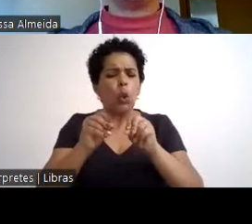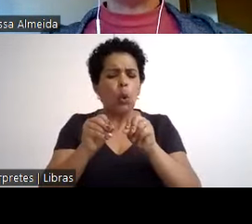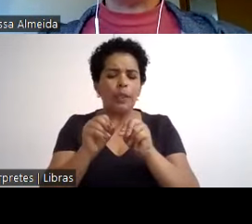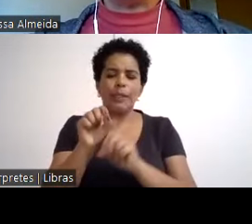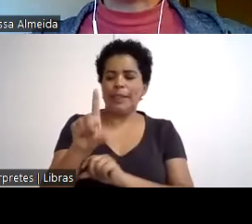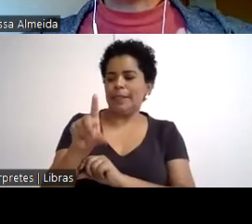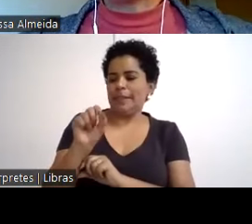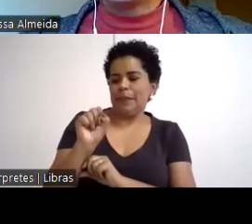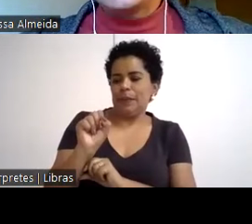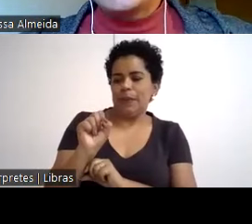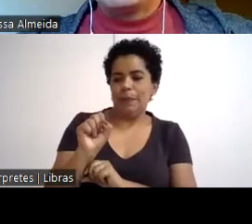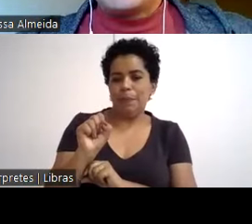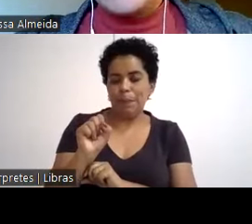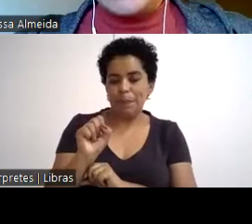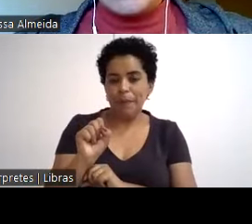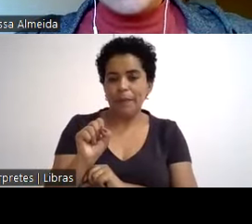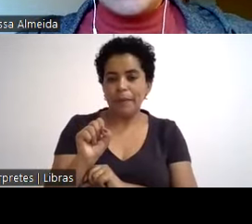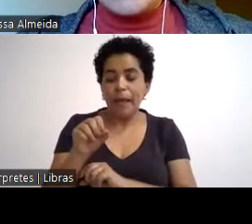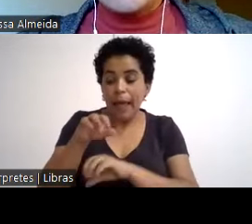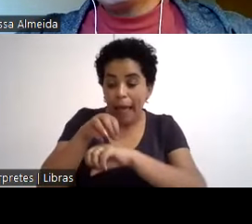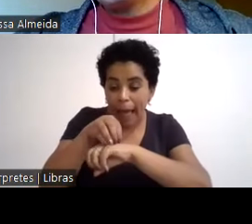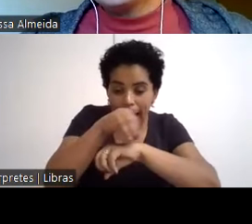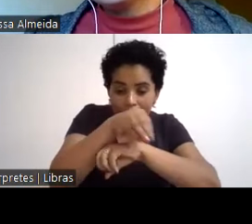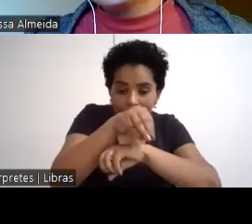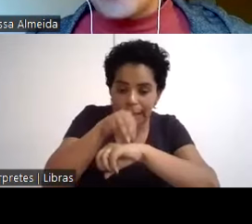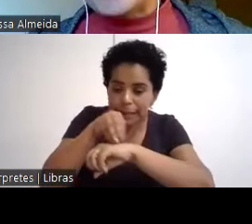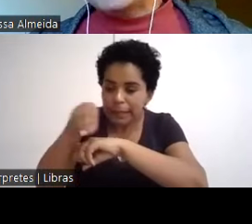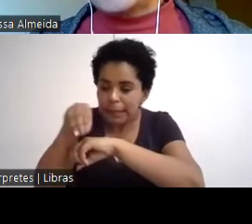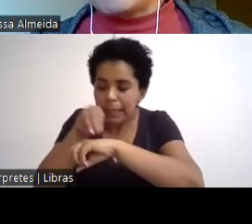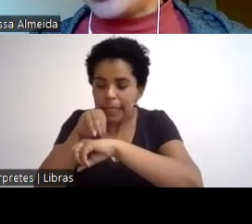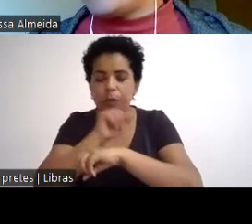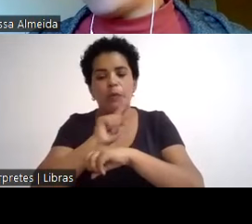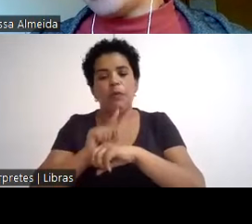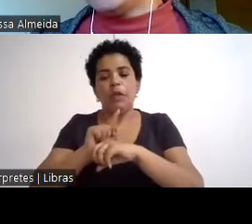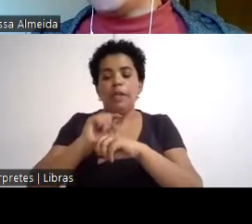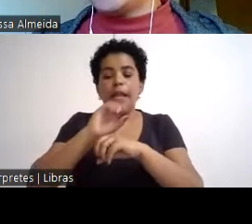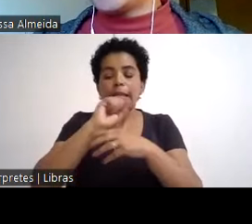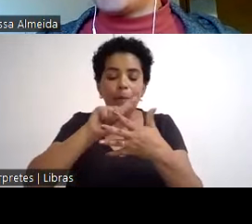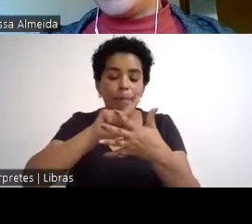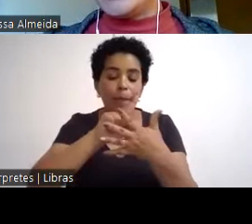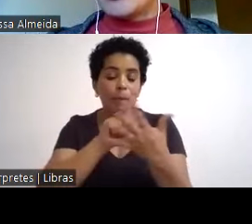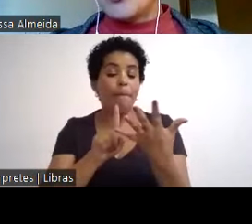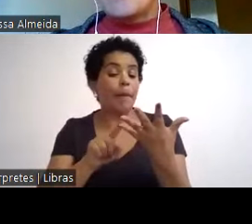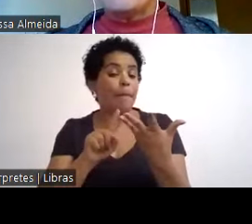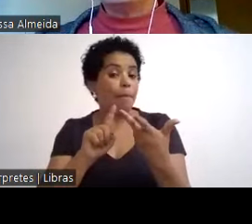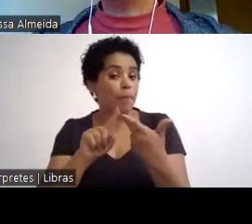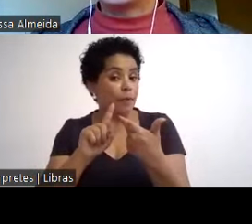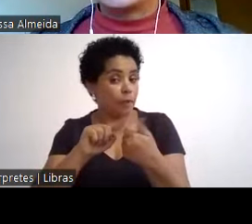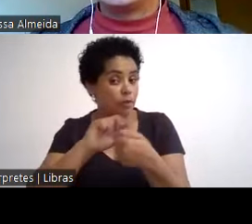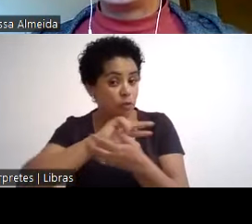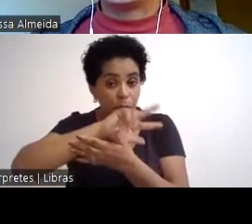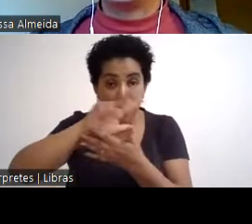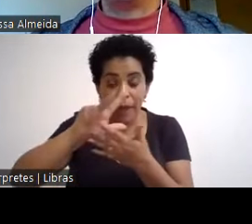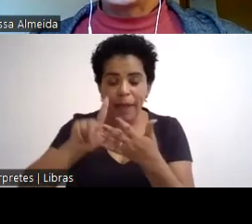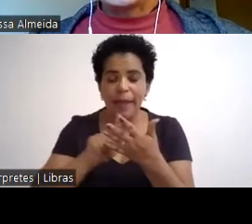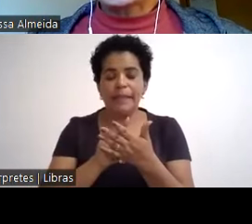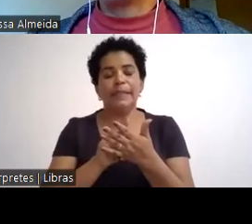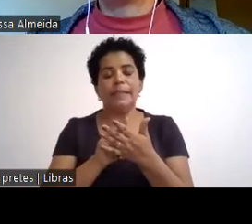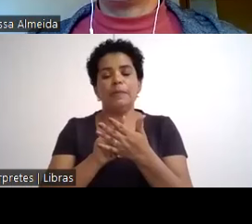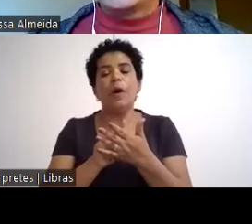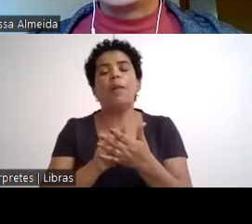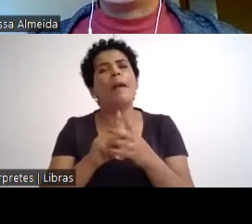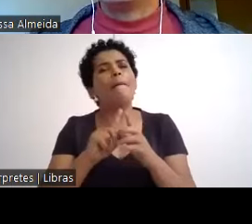aí, a instância de governança, ela tem várias formas, mas na frente eu vou falar um pouco sobre isso, mas o que